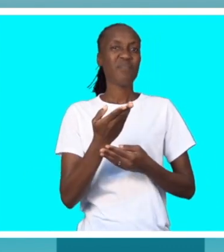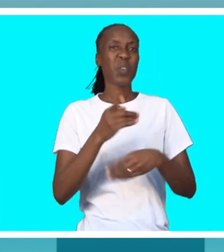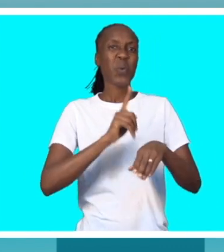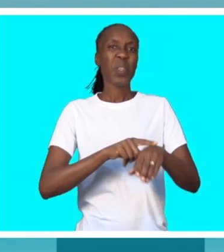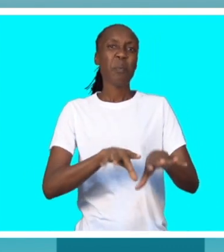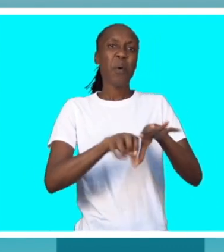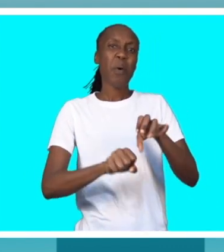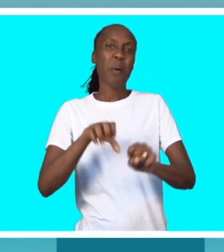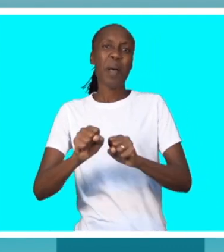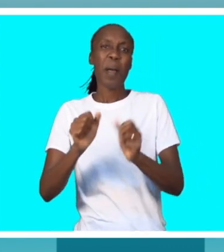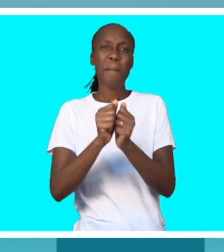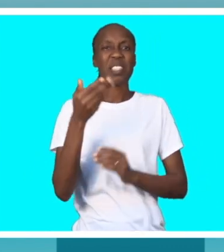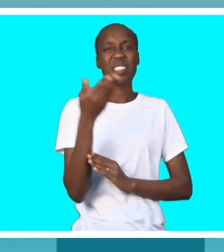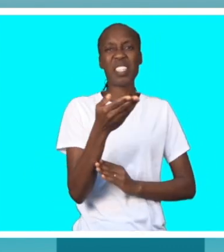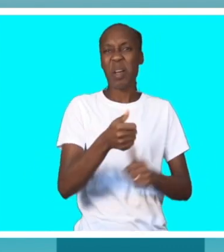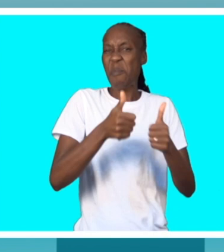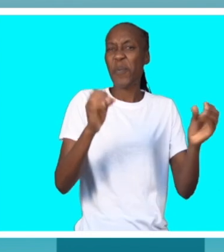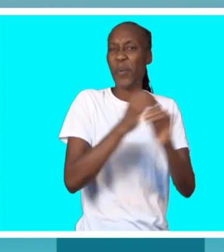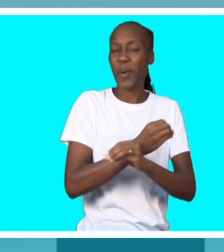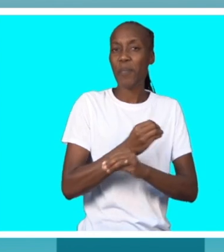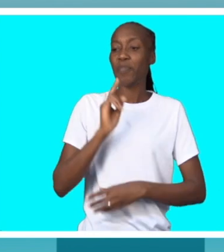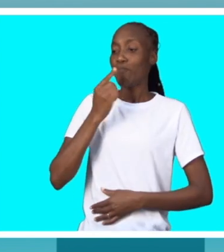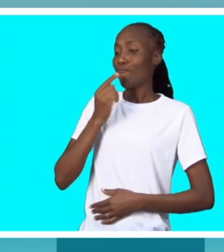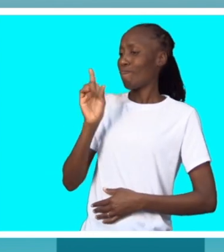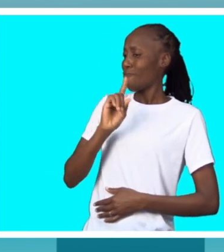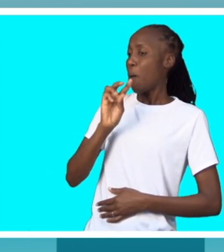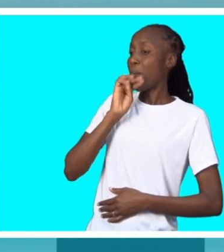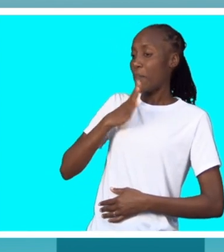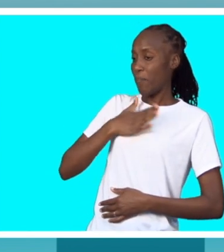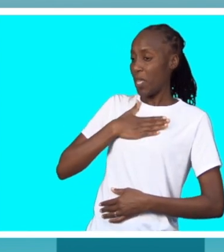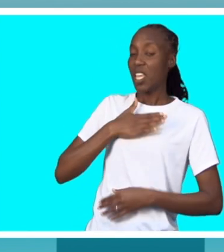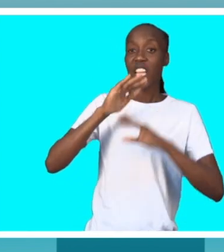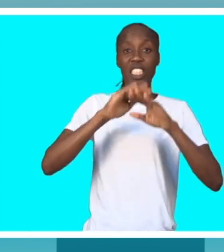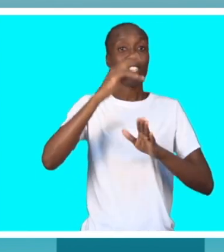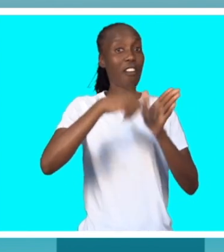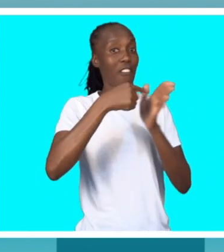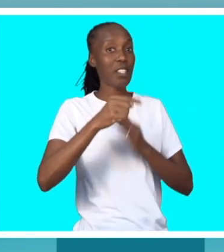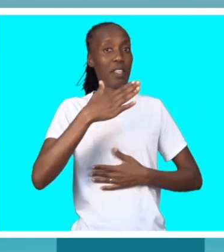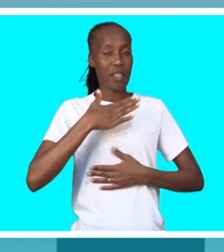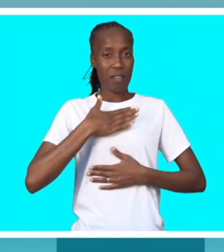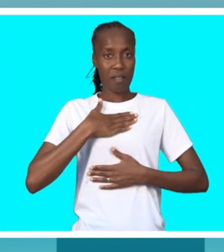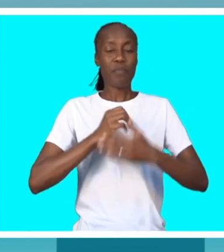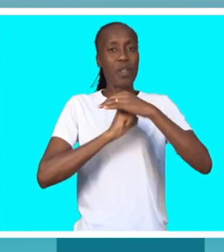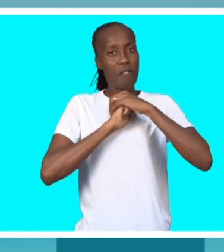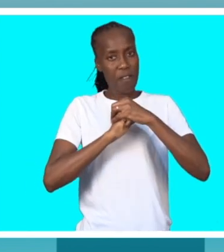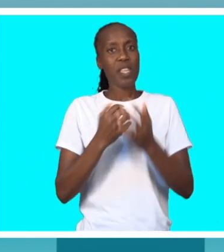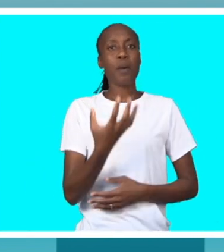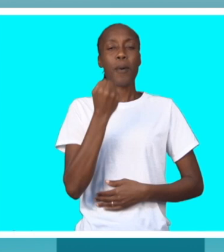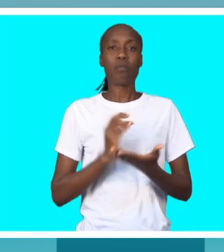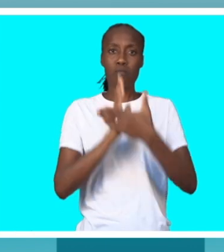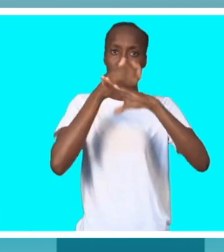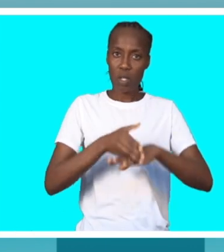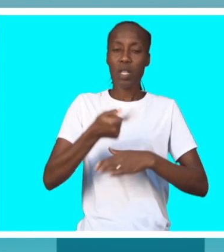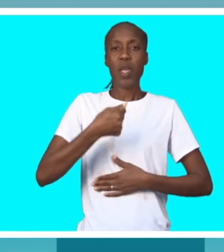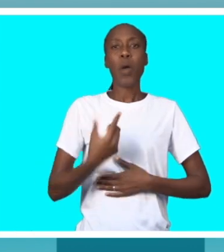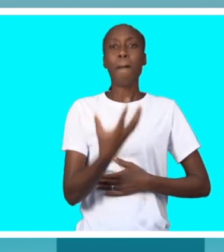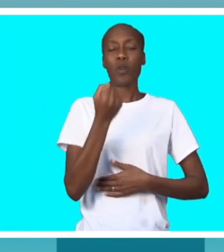o seu tempo com coisas que não vão te dar certo. Eu dizia sempre, não mãe, está errado, eu tenho certeza, eu tenho fé que eu vou conseguir, eu vou sair daqui.